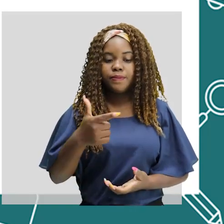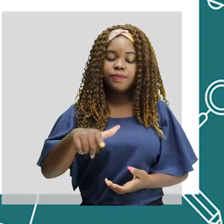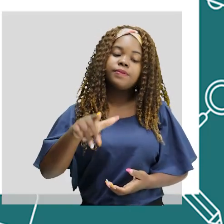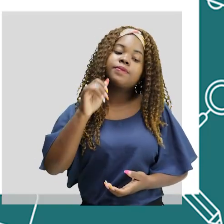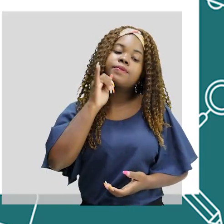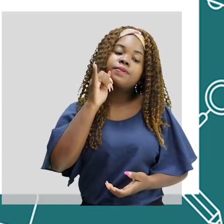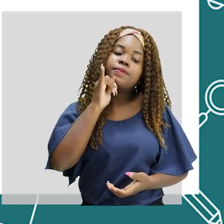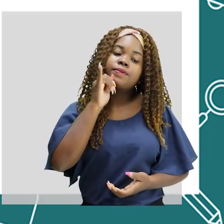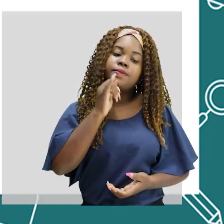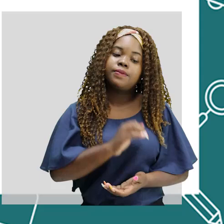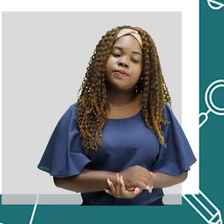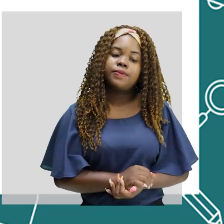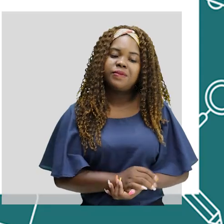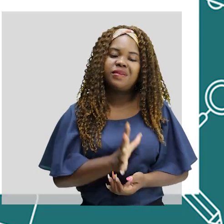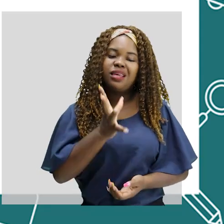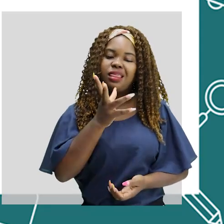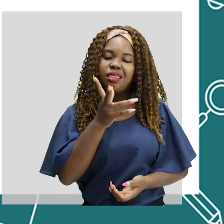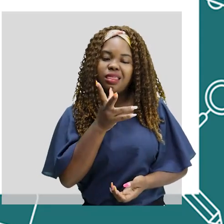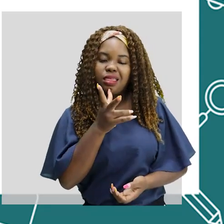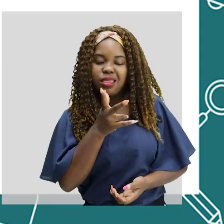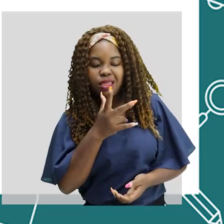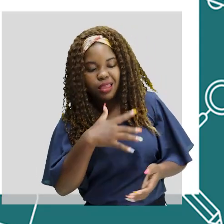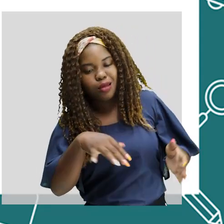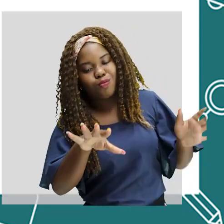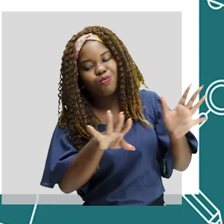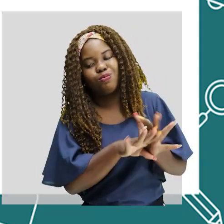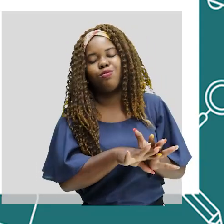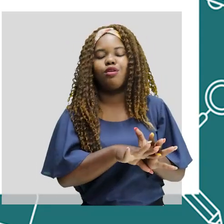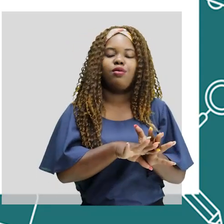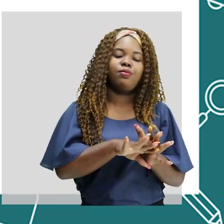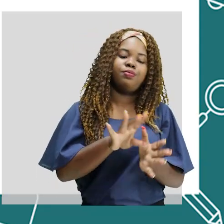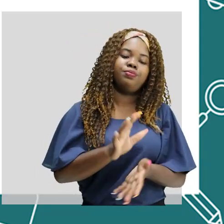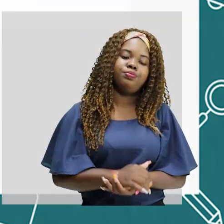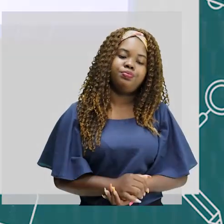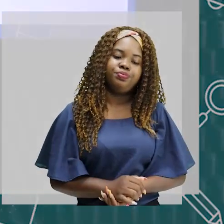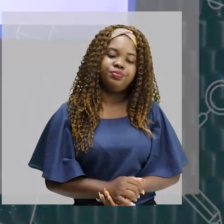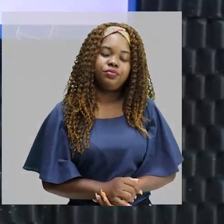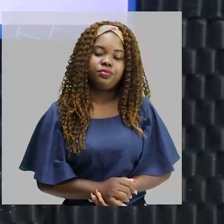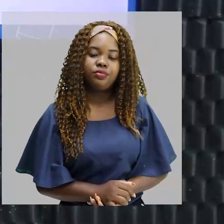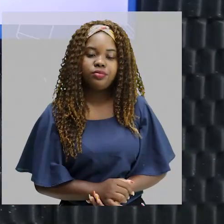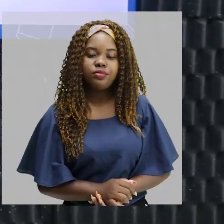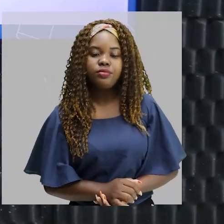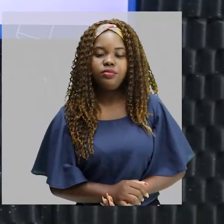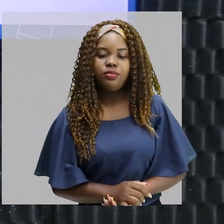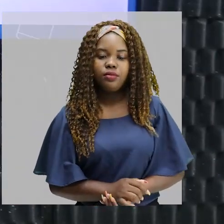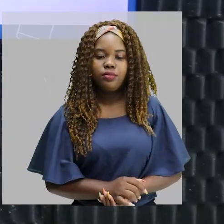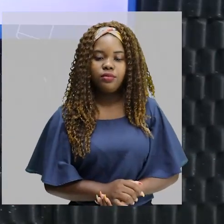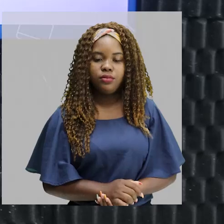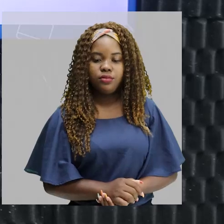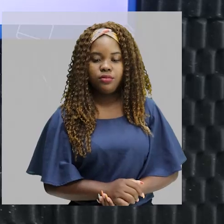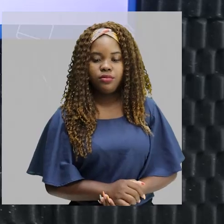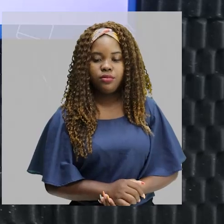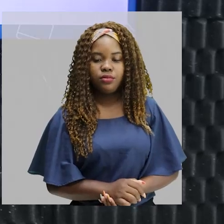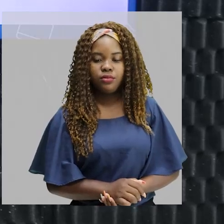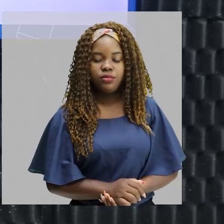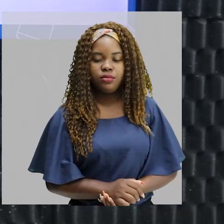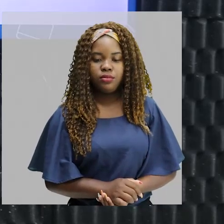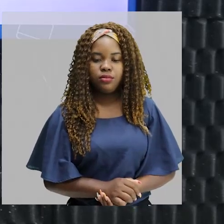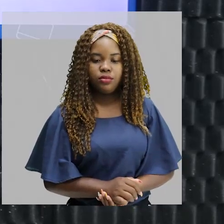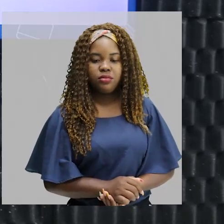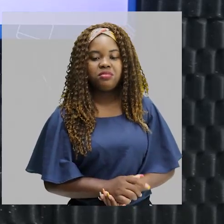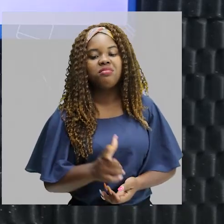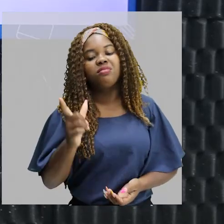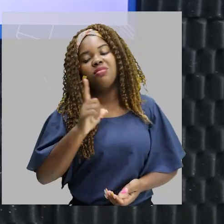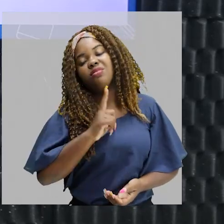a chegar, demorou bastante para chegar. Já tenho bastantes problemas para